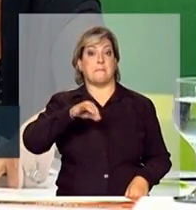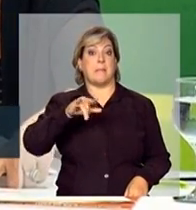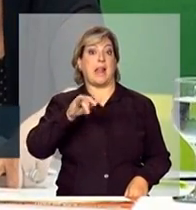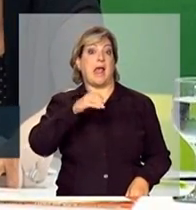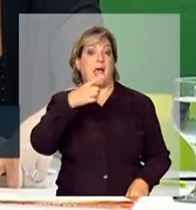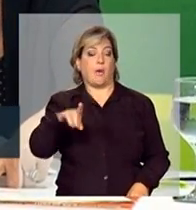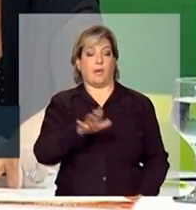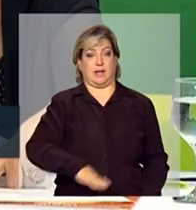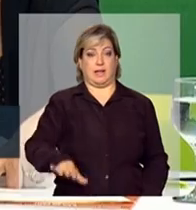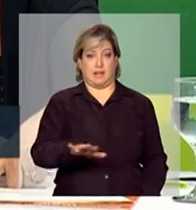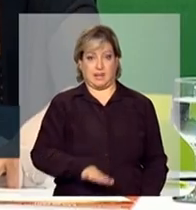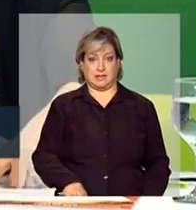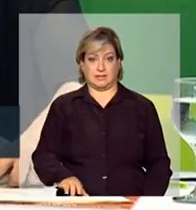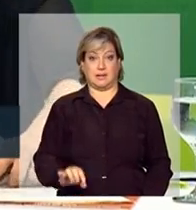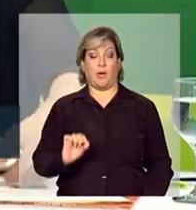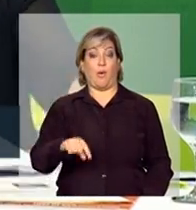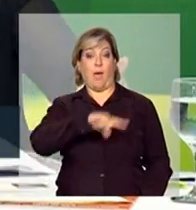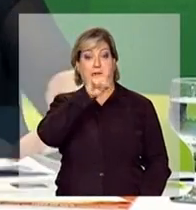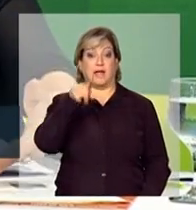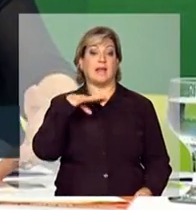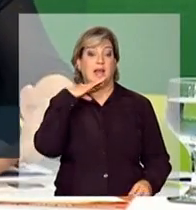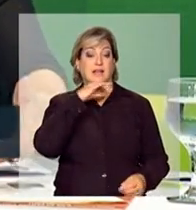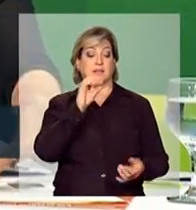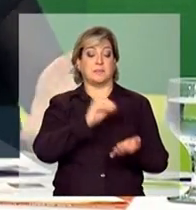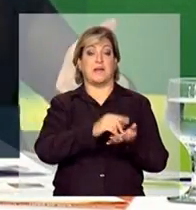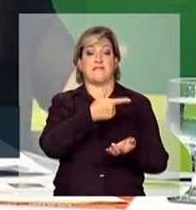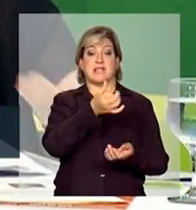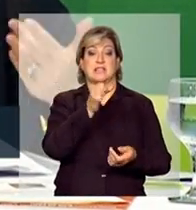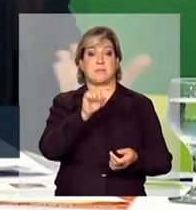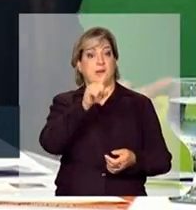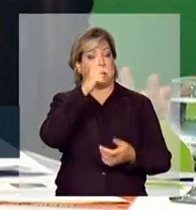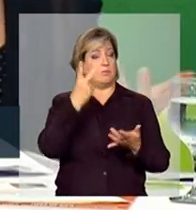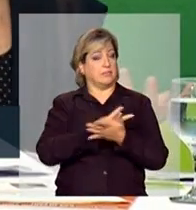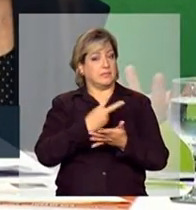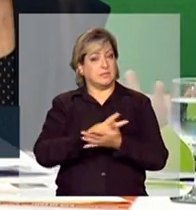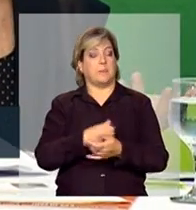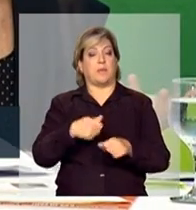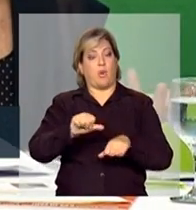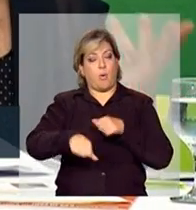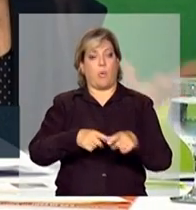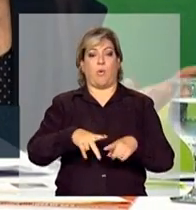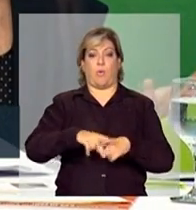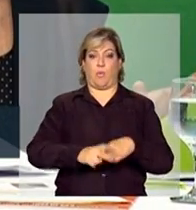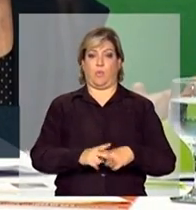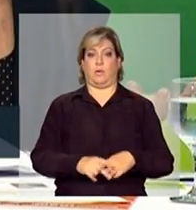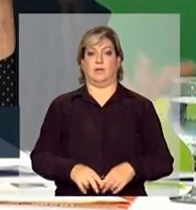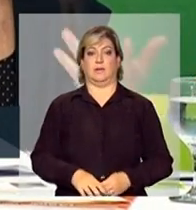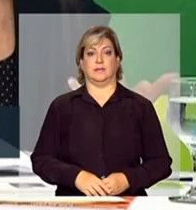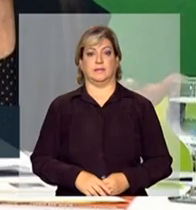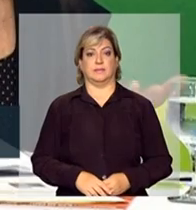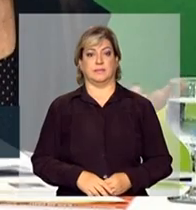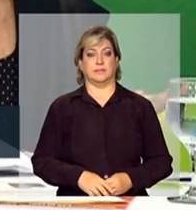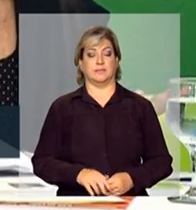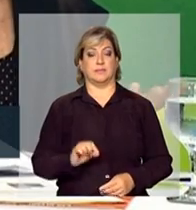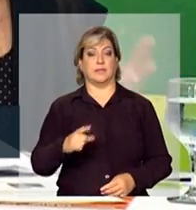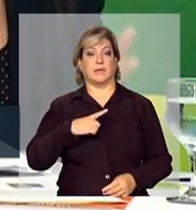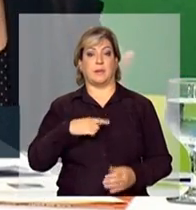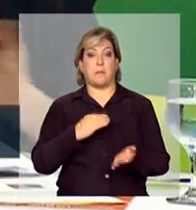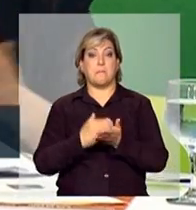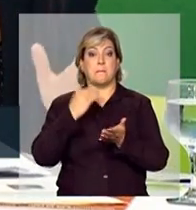26.000 que eles tinham considerado somente o nosso indicador pula mais de dois pontos dois anos de